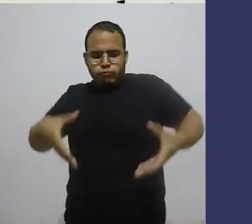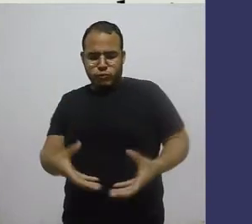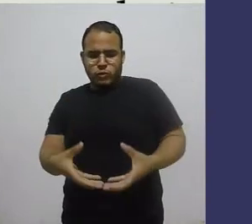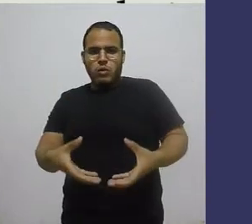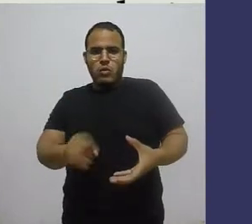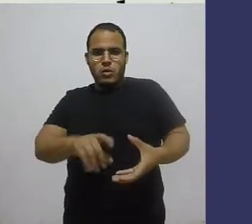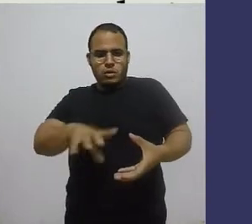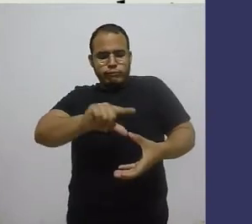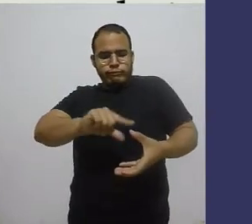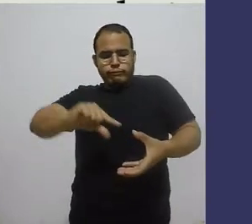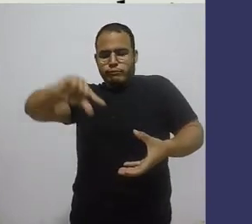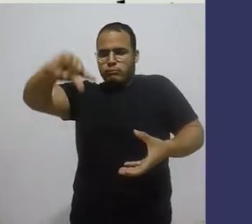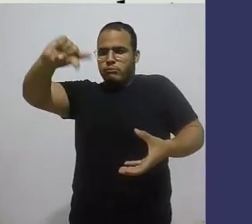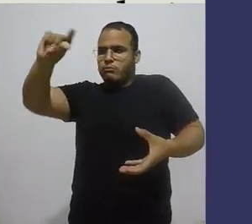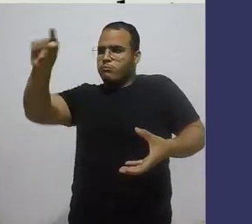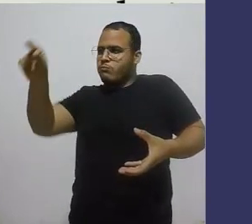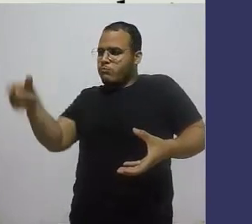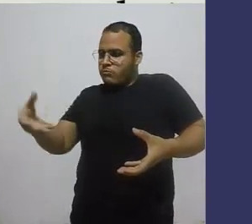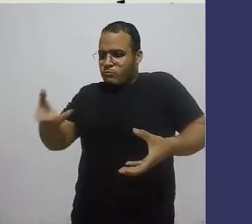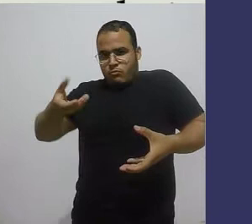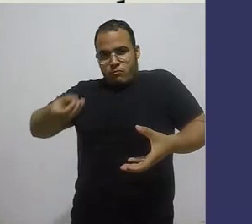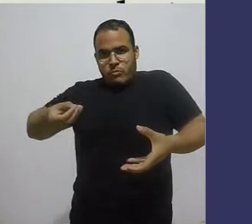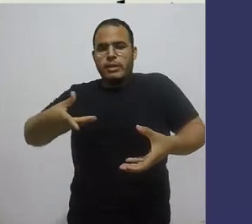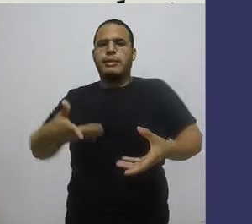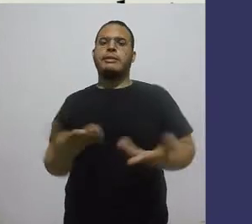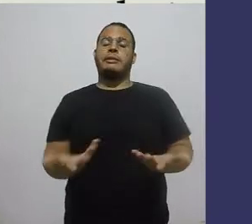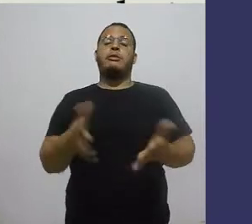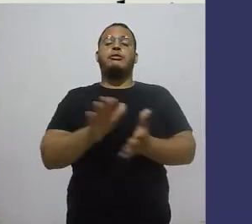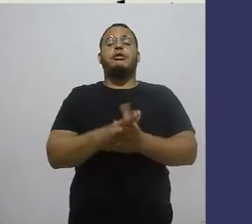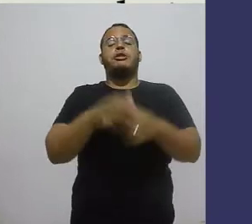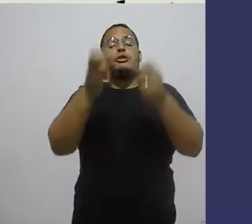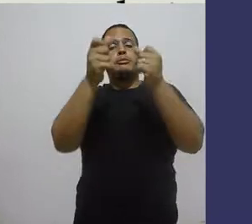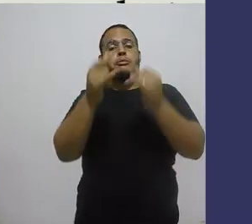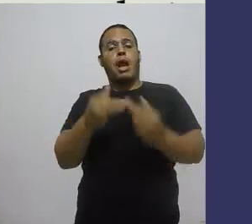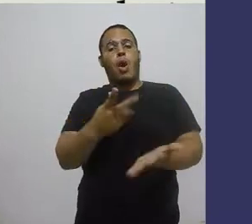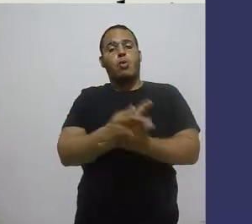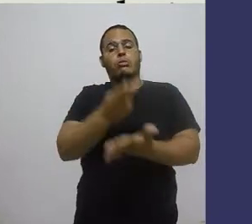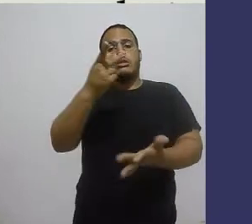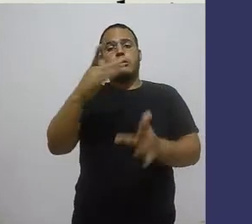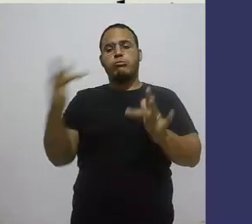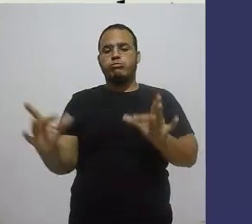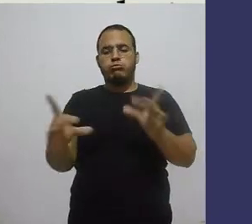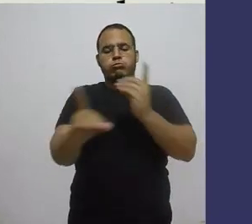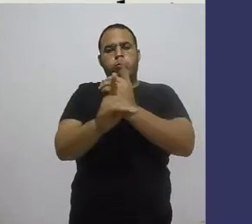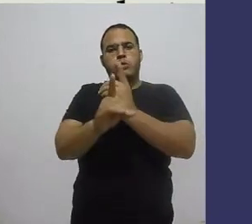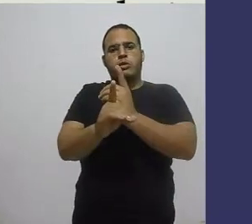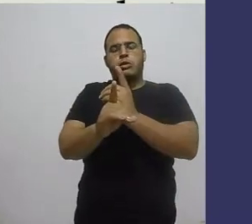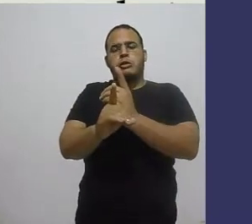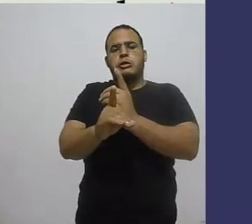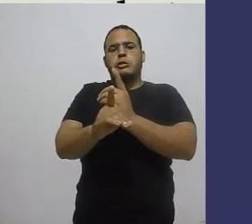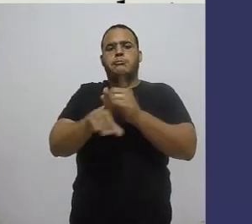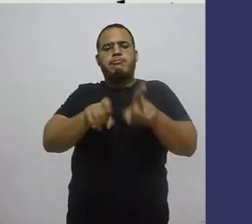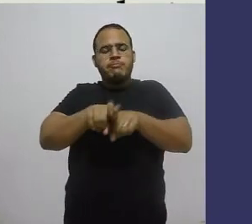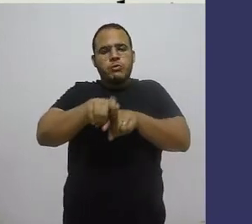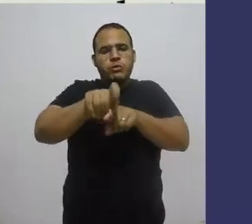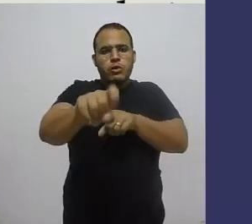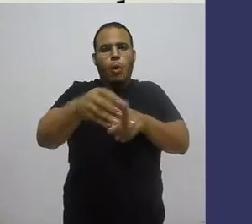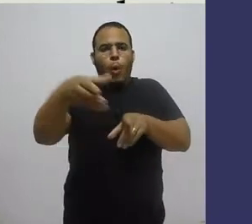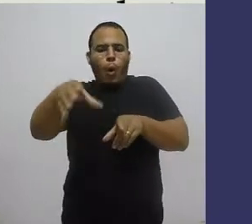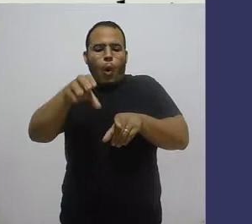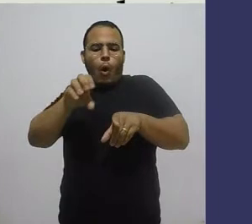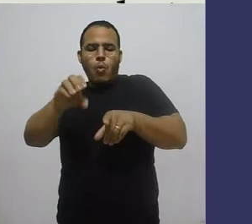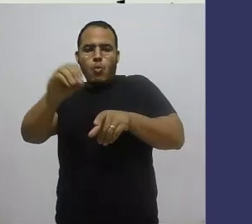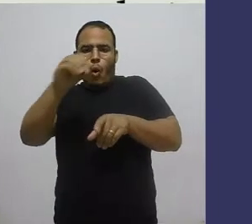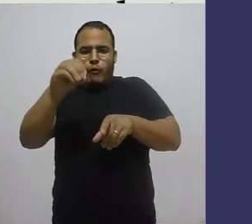é justamente na tubo-uterina que normalmente, que geralmente, vai acontecer o encontro entre o espermatozoide e o óvulo.